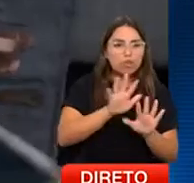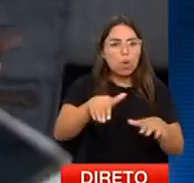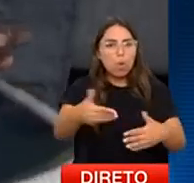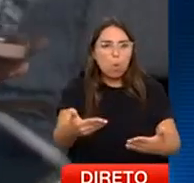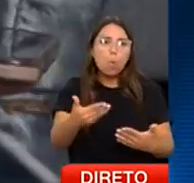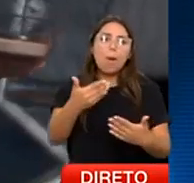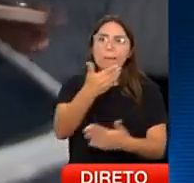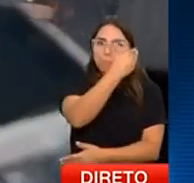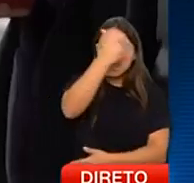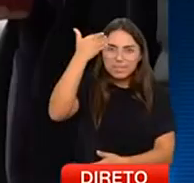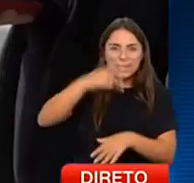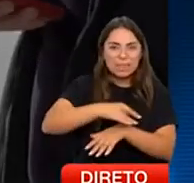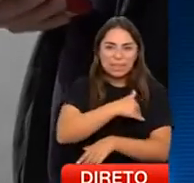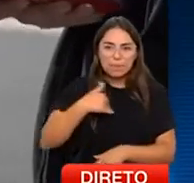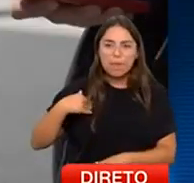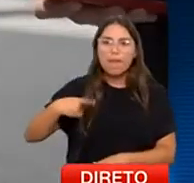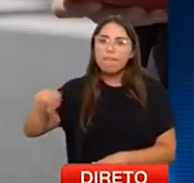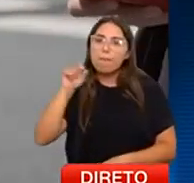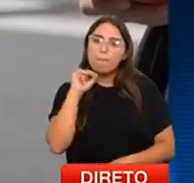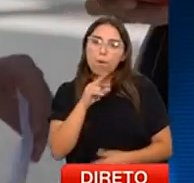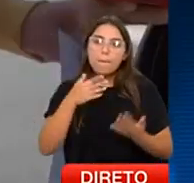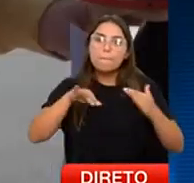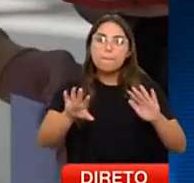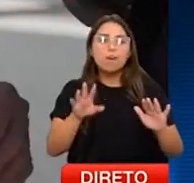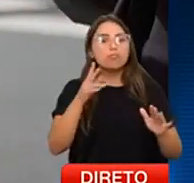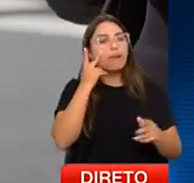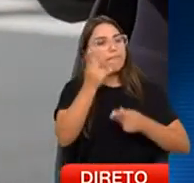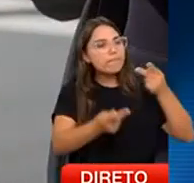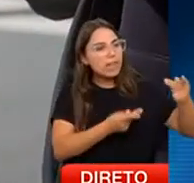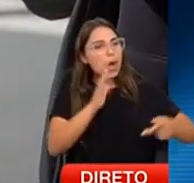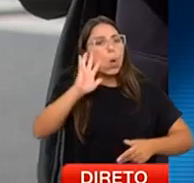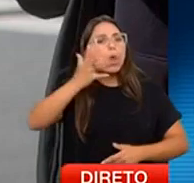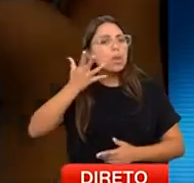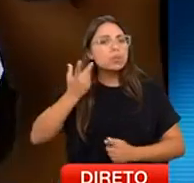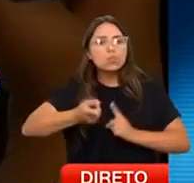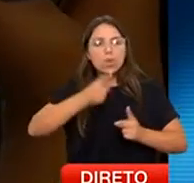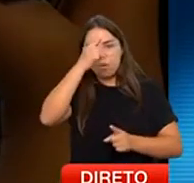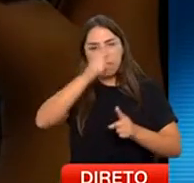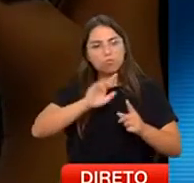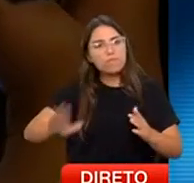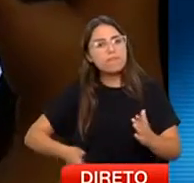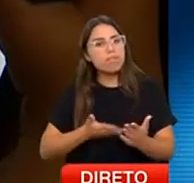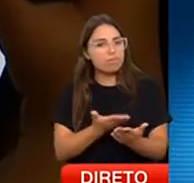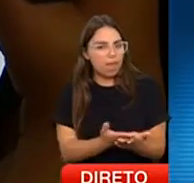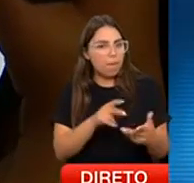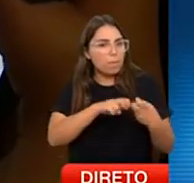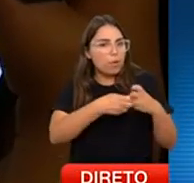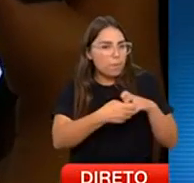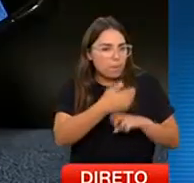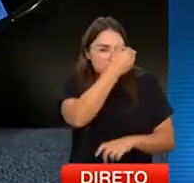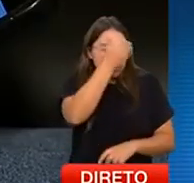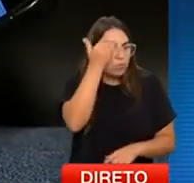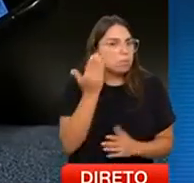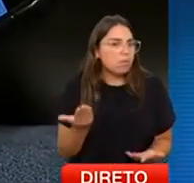muitas vezes não se focam naquilo que é uma dimensão muito importante que é avaliar o que é que está a contribuir para que isso aconteça e intervir dessa forma